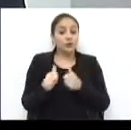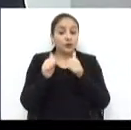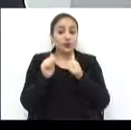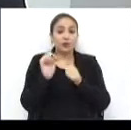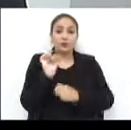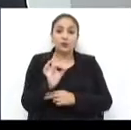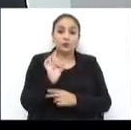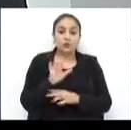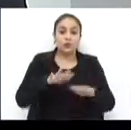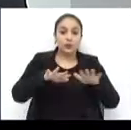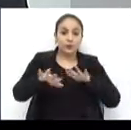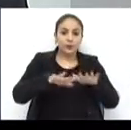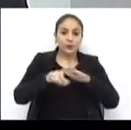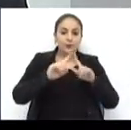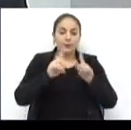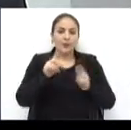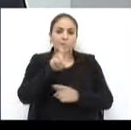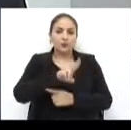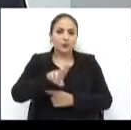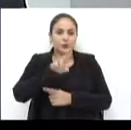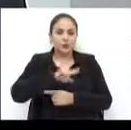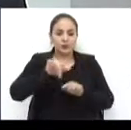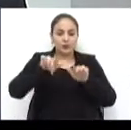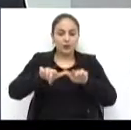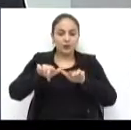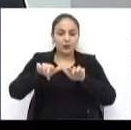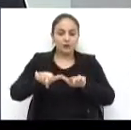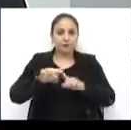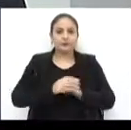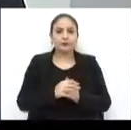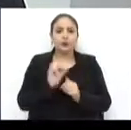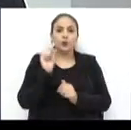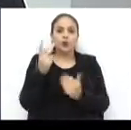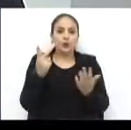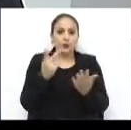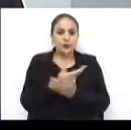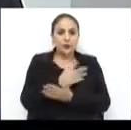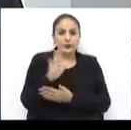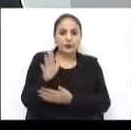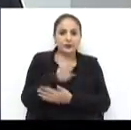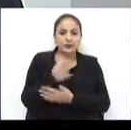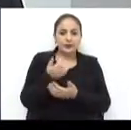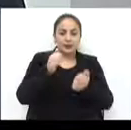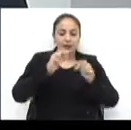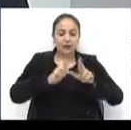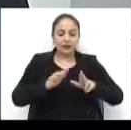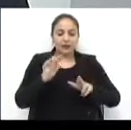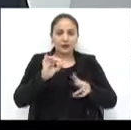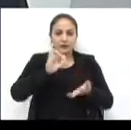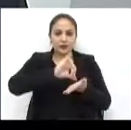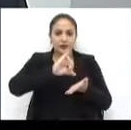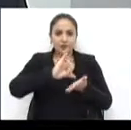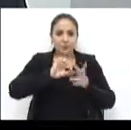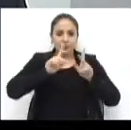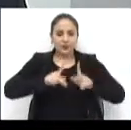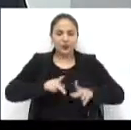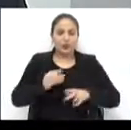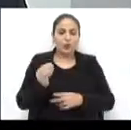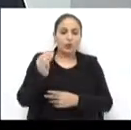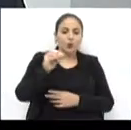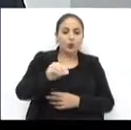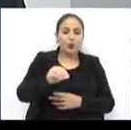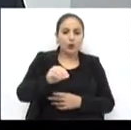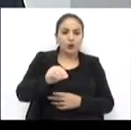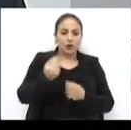só a mobilidade, mas a ocupação do espaço para estacionamento, né? É o que acontece muitas vezes na área central, onde as pessoas colocam seu